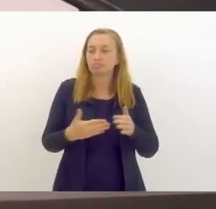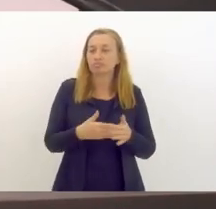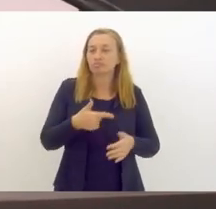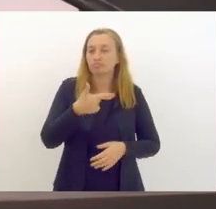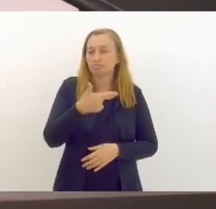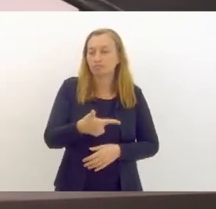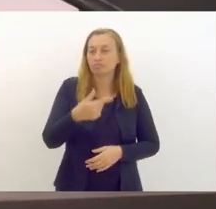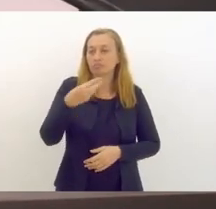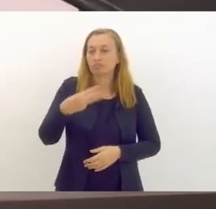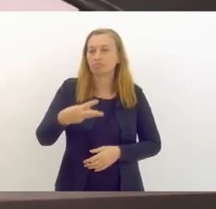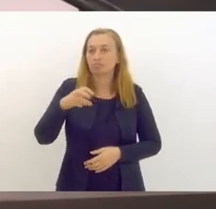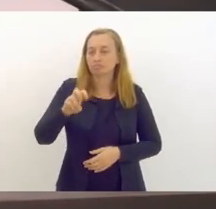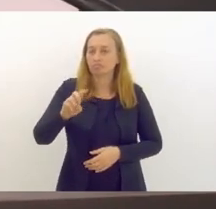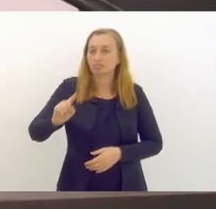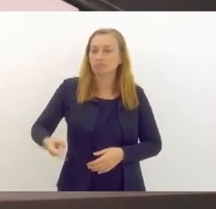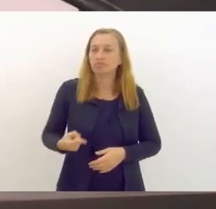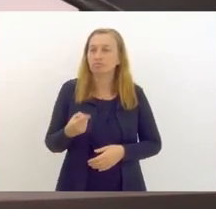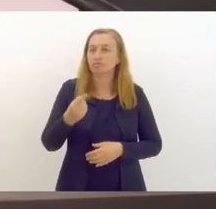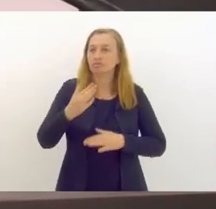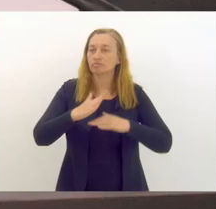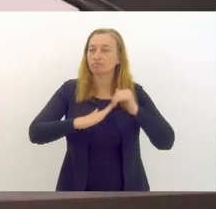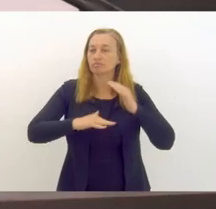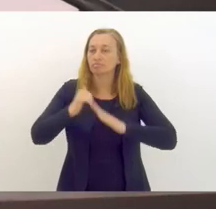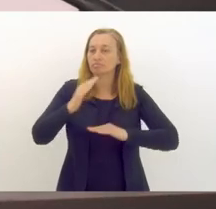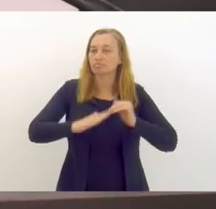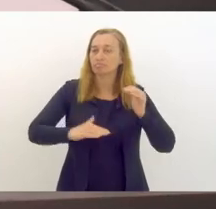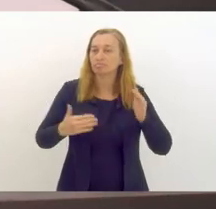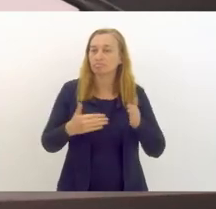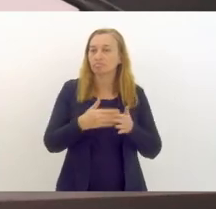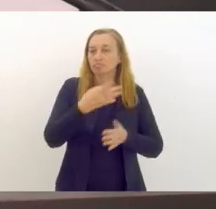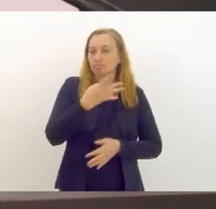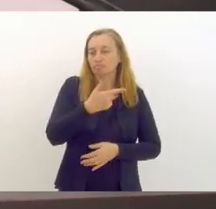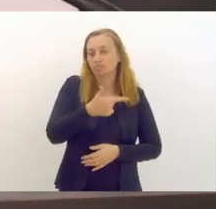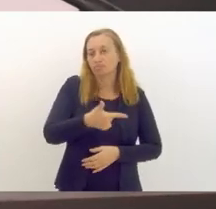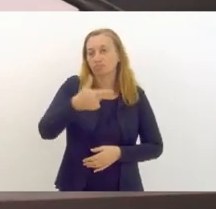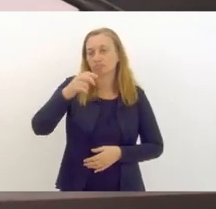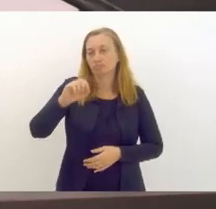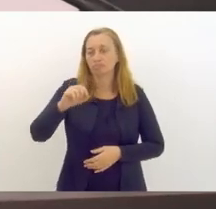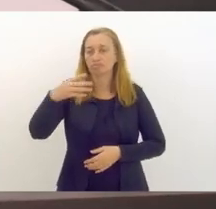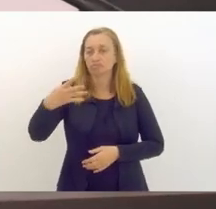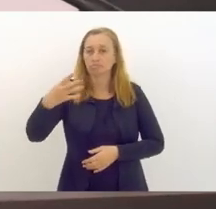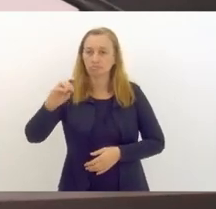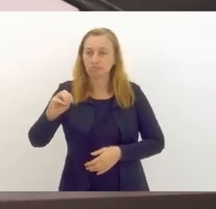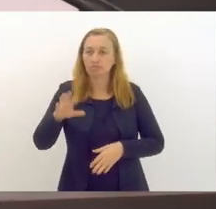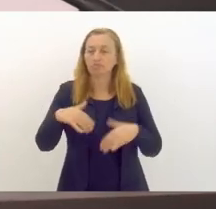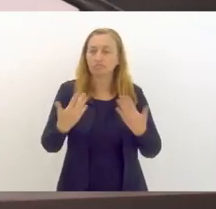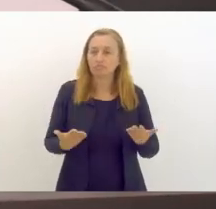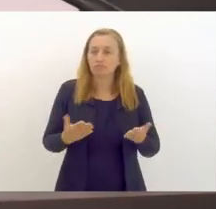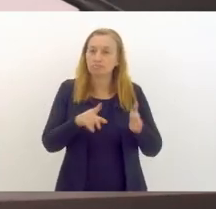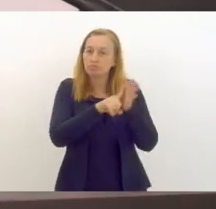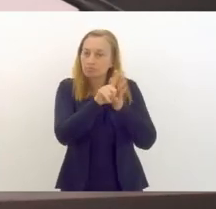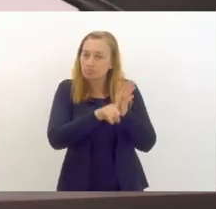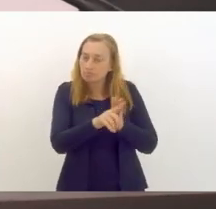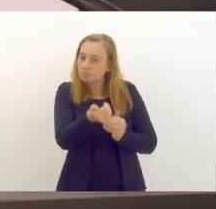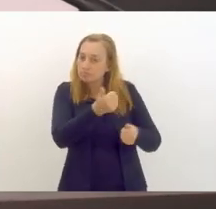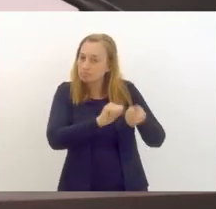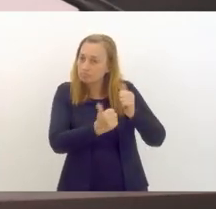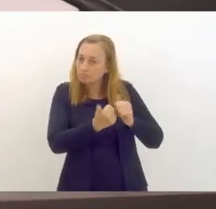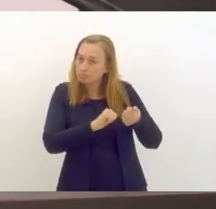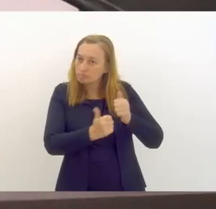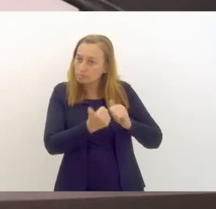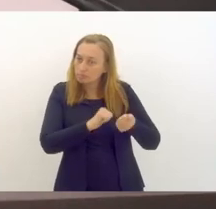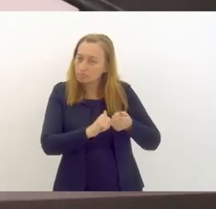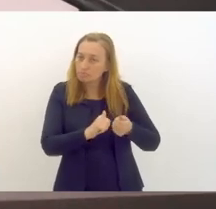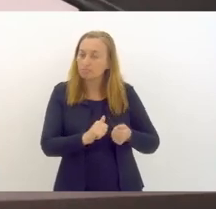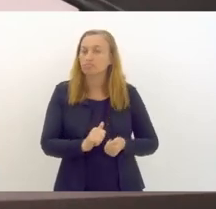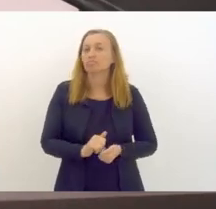235 mil profissionais em 2040. Então, nós começamos a avaliar que a